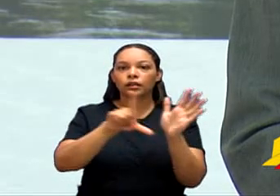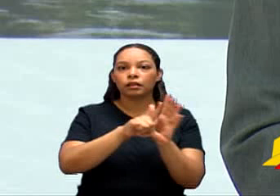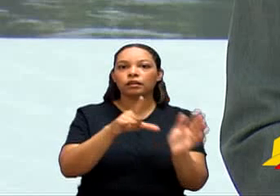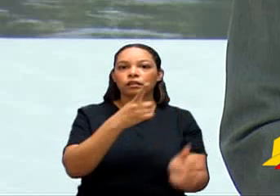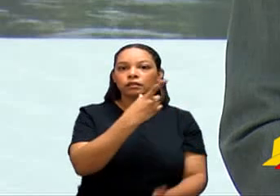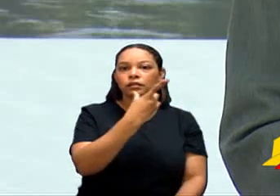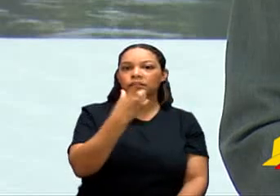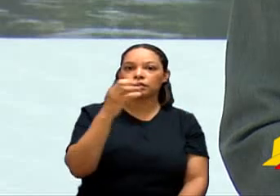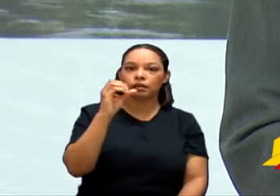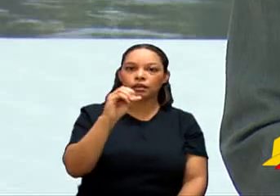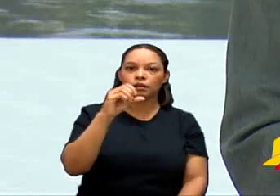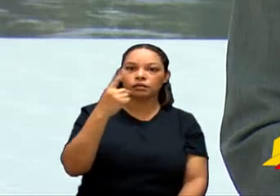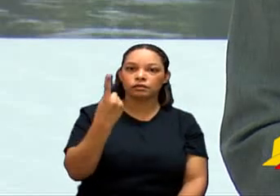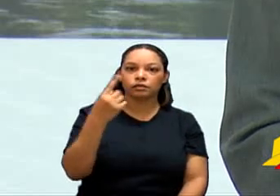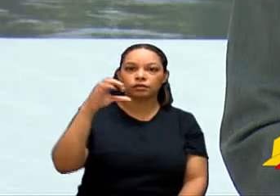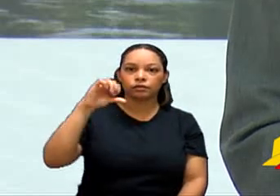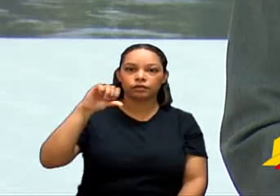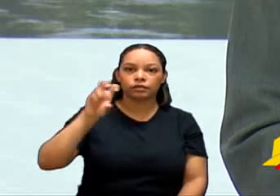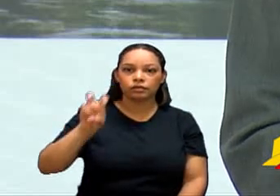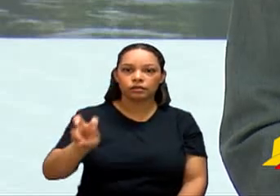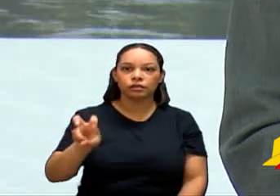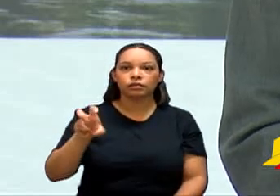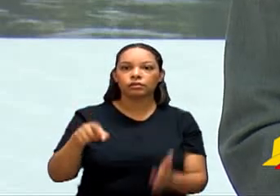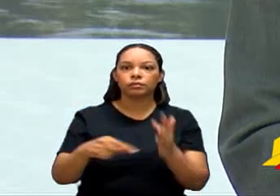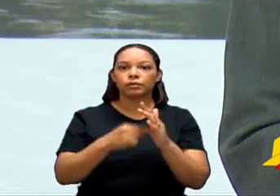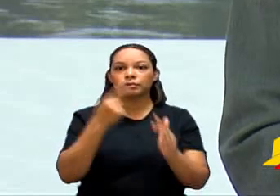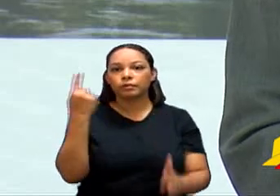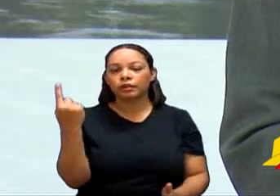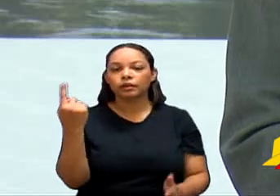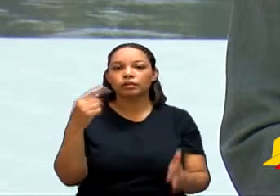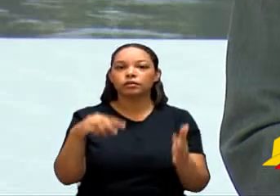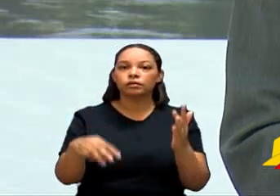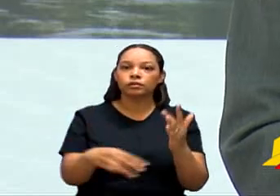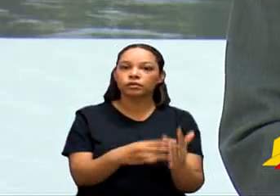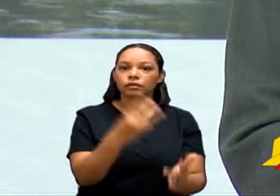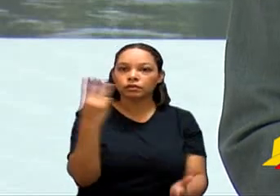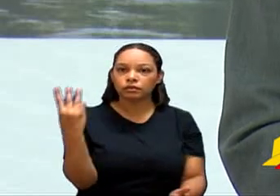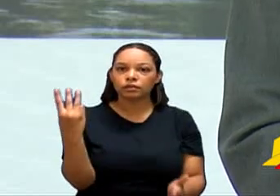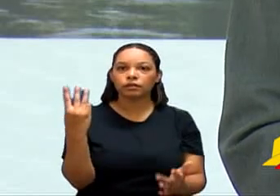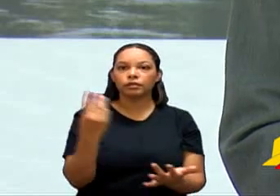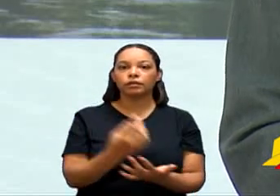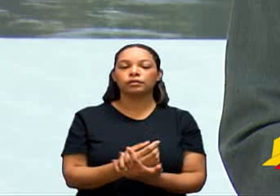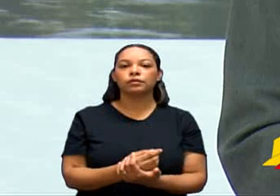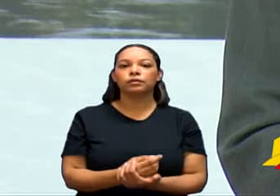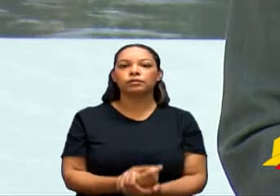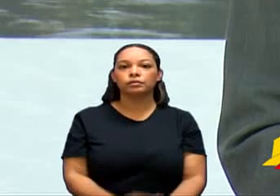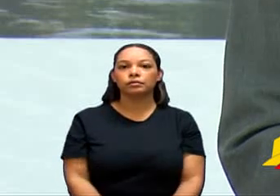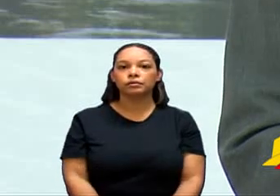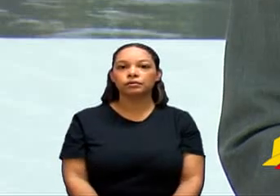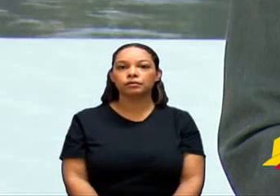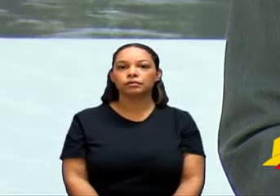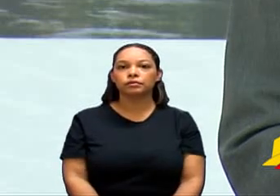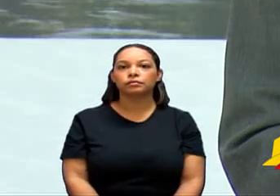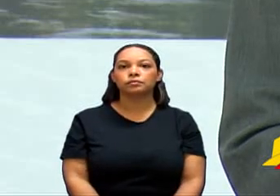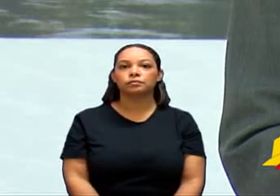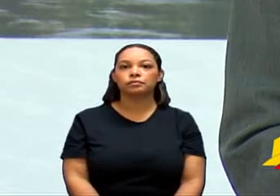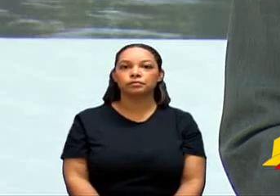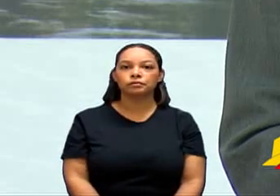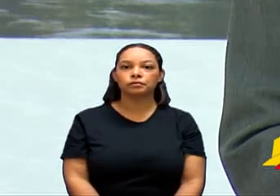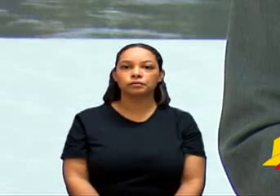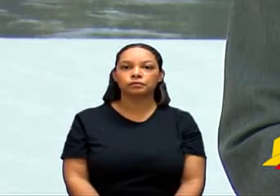10.695, no seu artigo 1º e inciso 3º, e que tem a